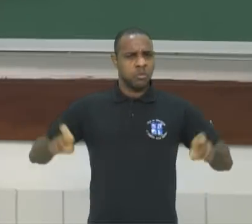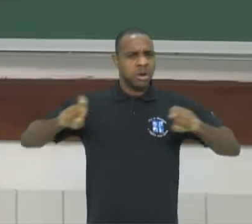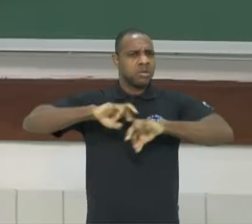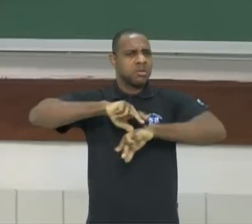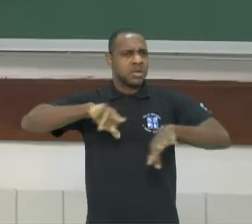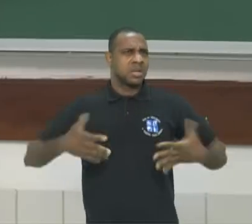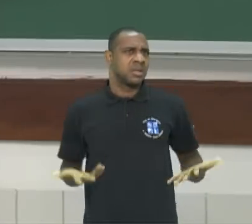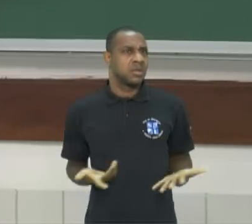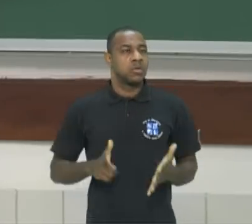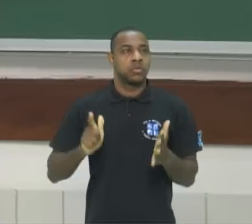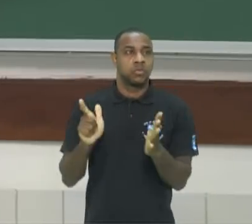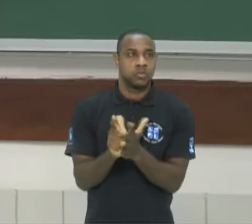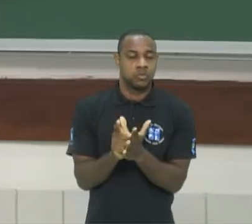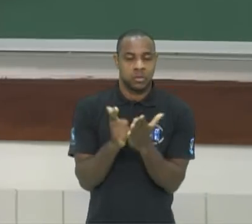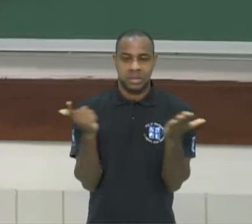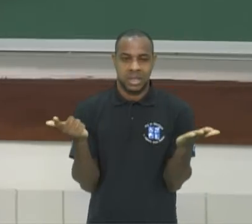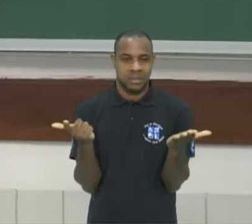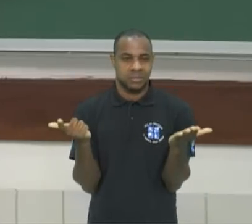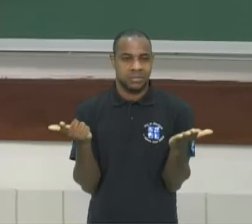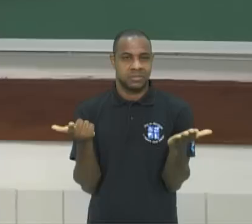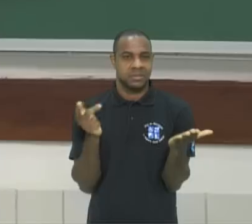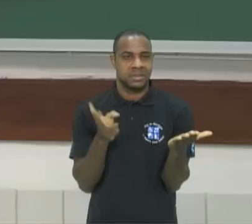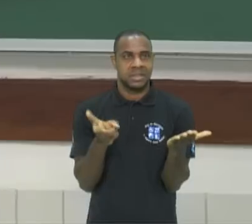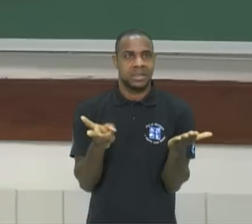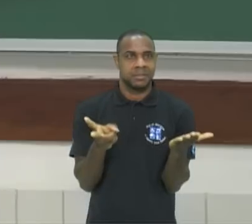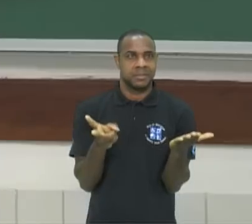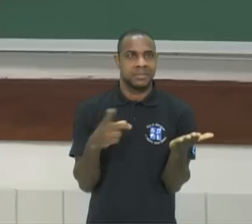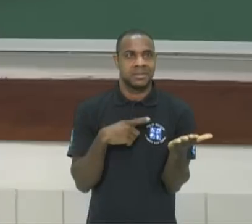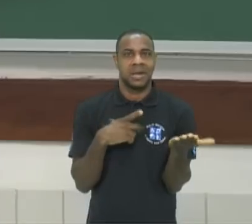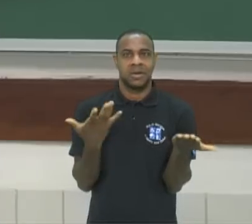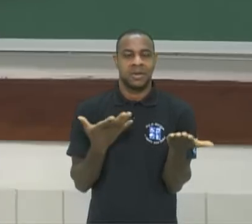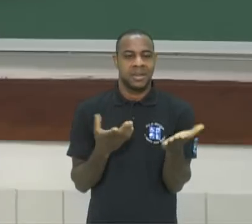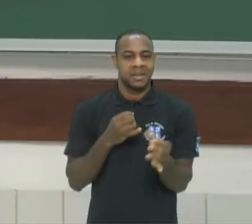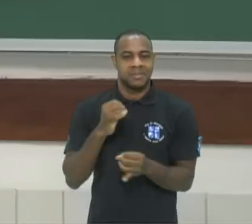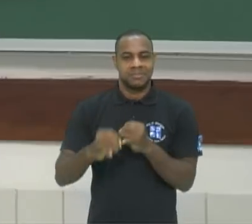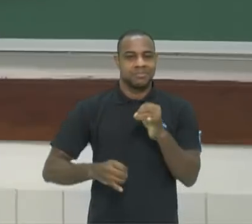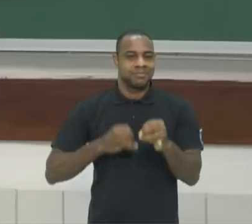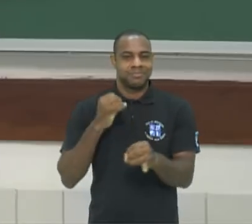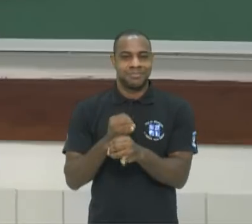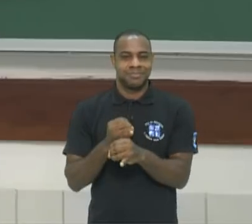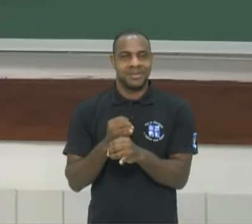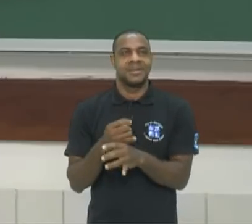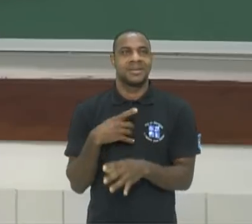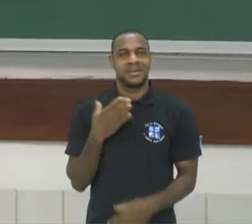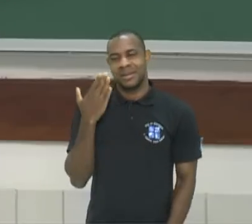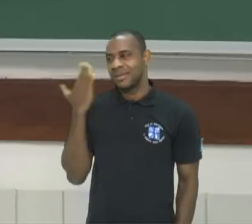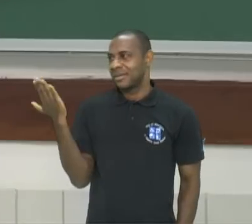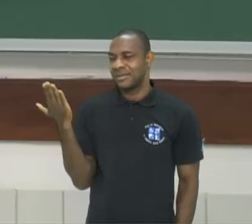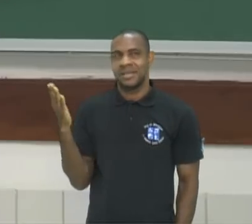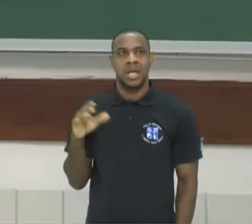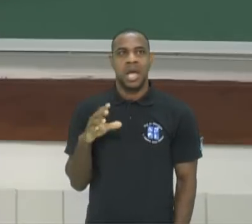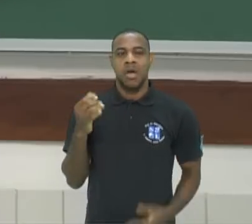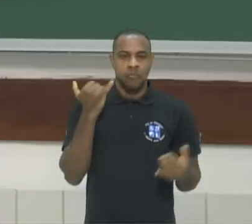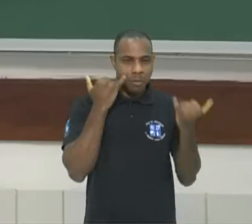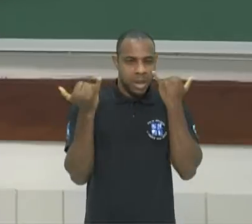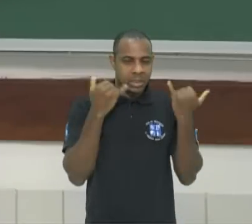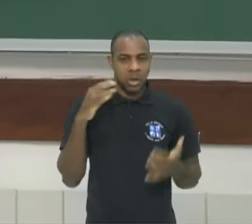todo. Então, os jornais, eles estão o tempo todo online. Então, as informações chegam para a gente muito rápido,